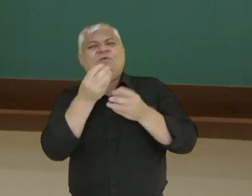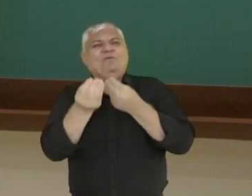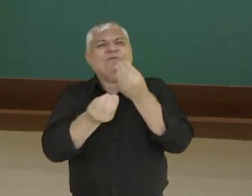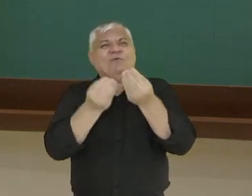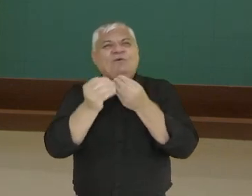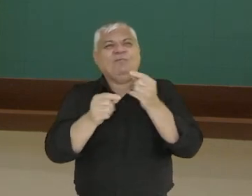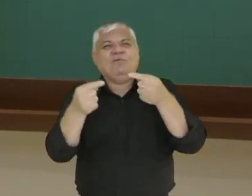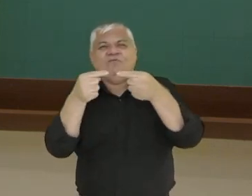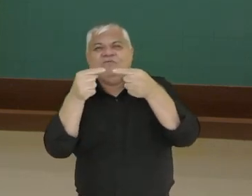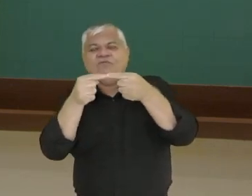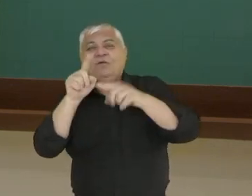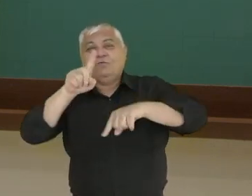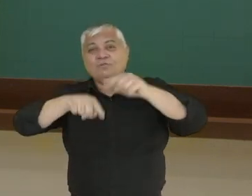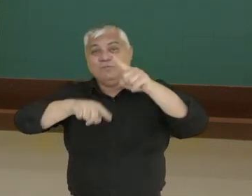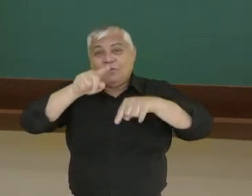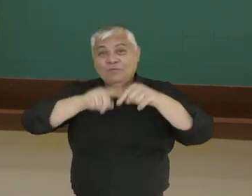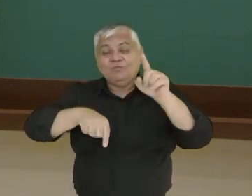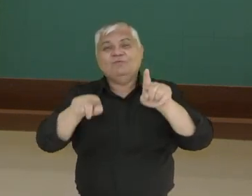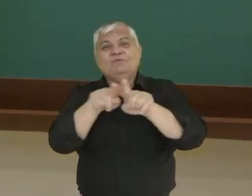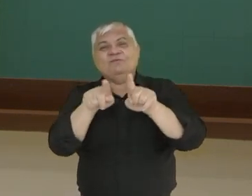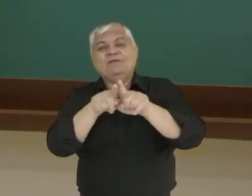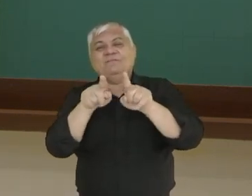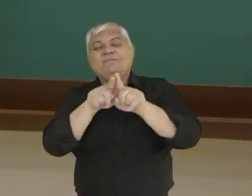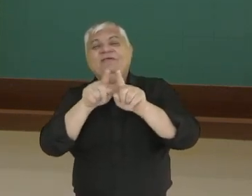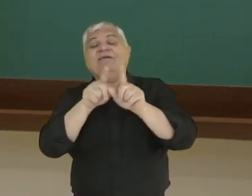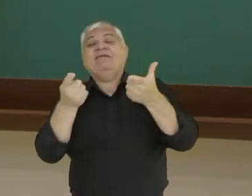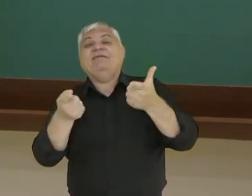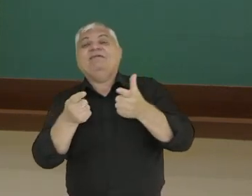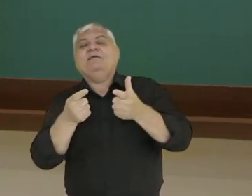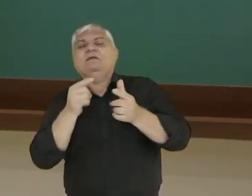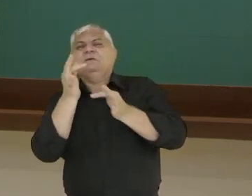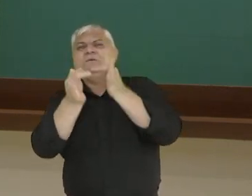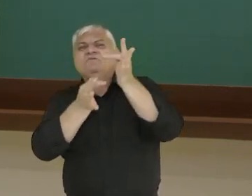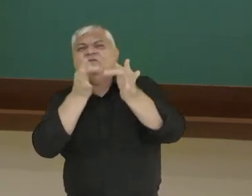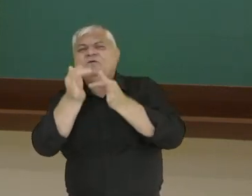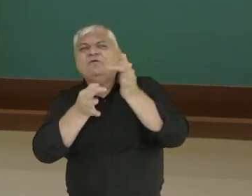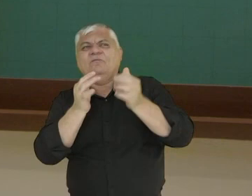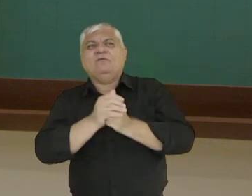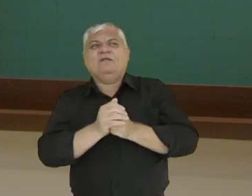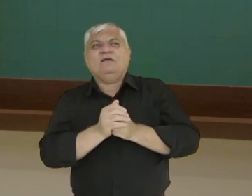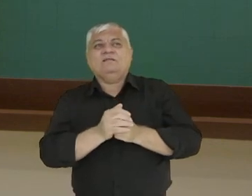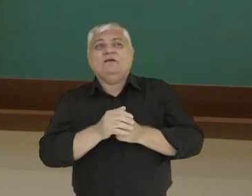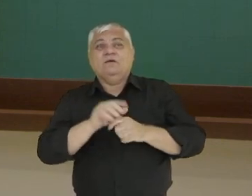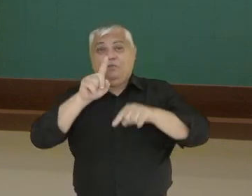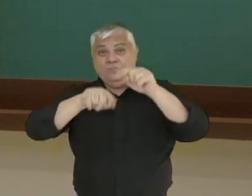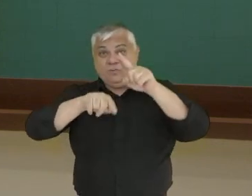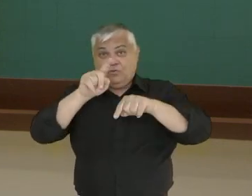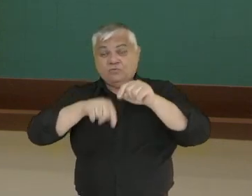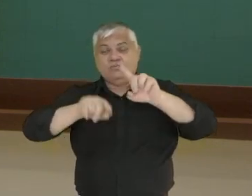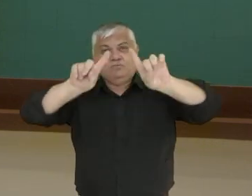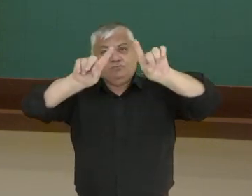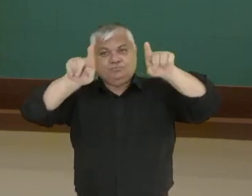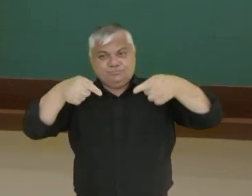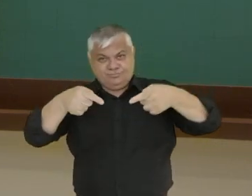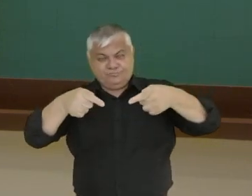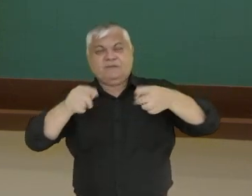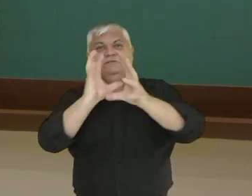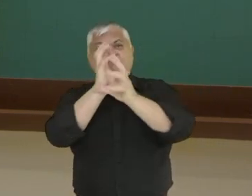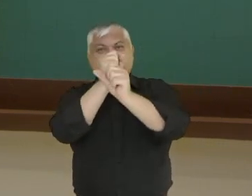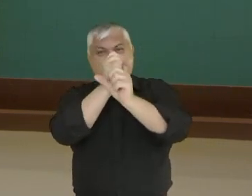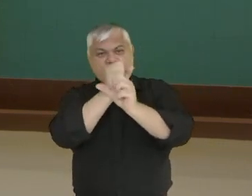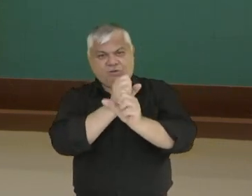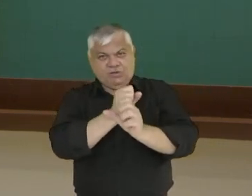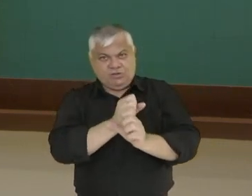do produto e do quociente, né? Então, lembrando, o produto, se está fazendo o produto, eu vou somar